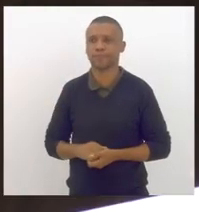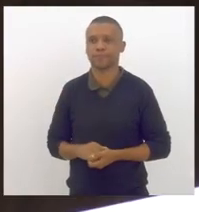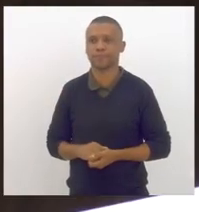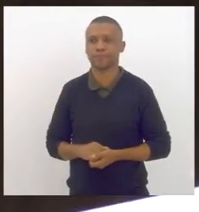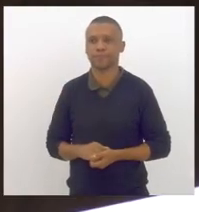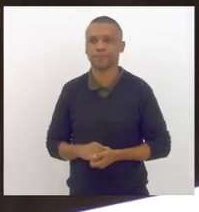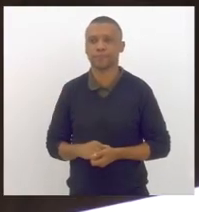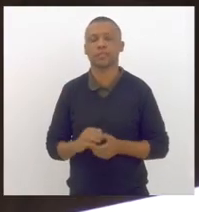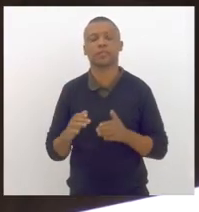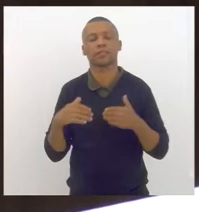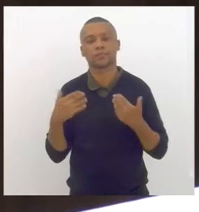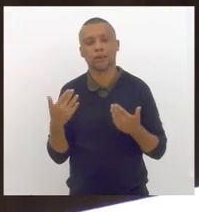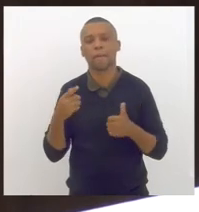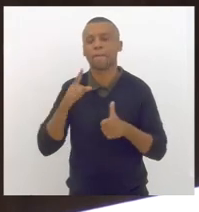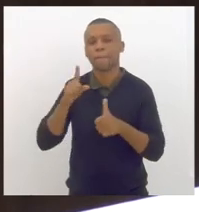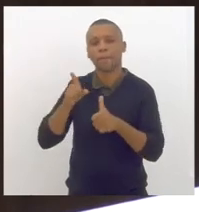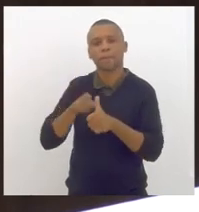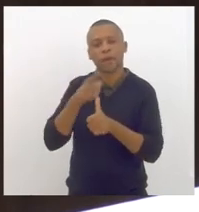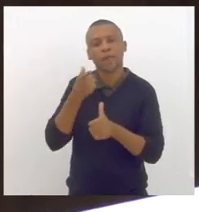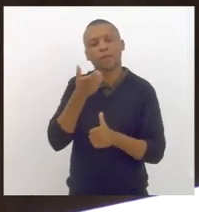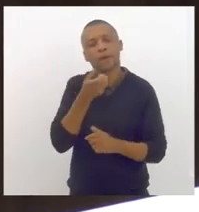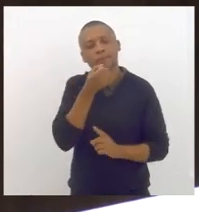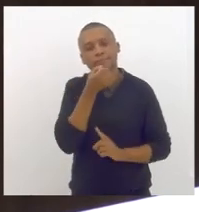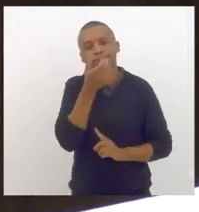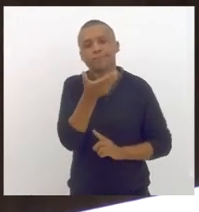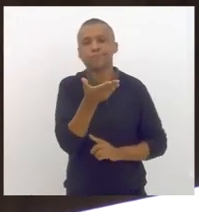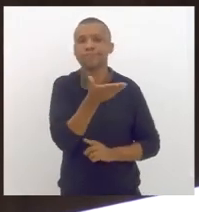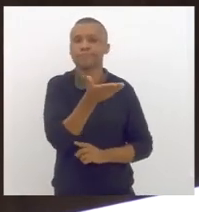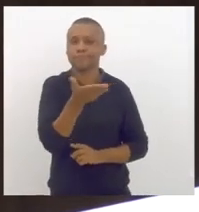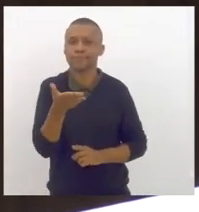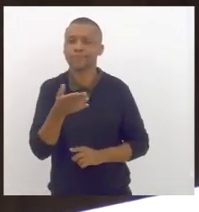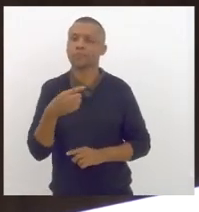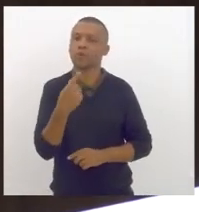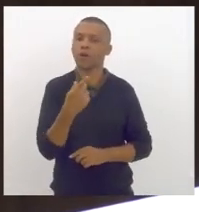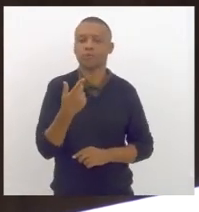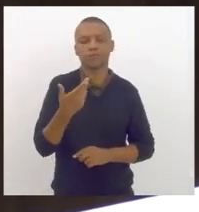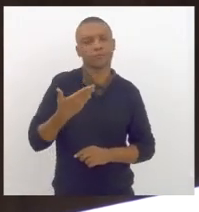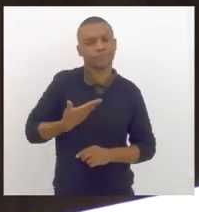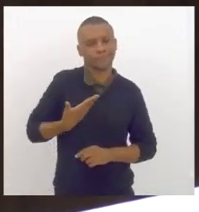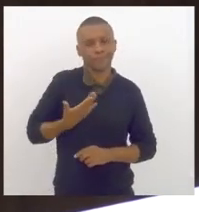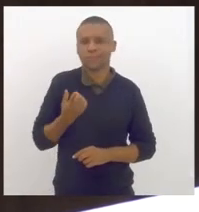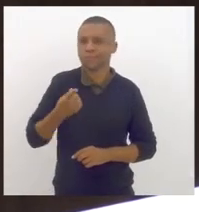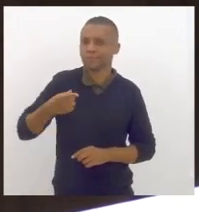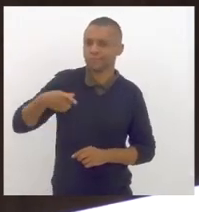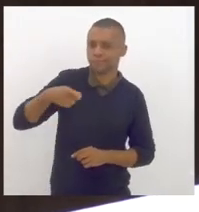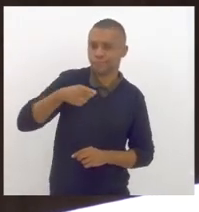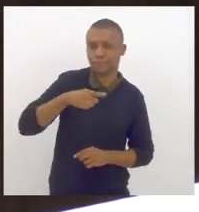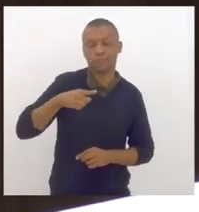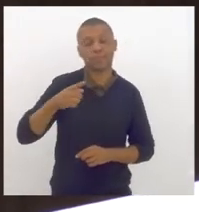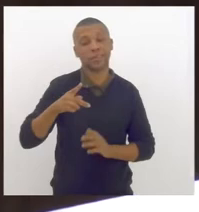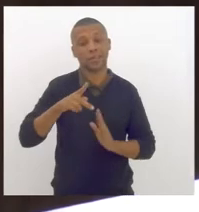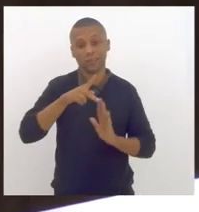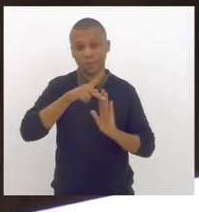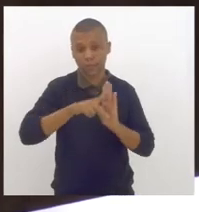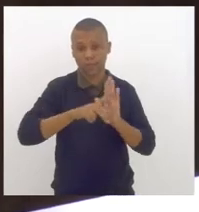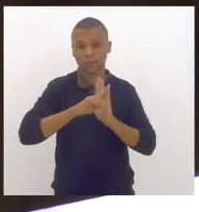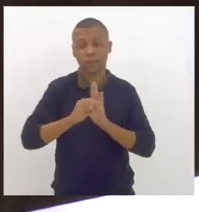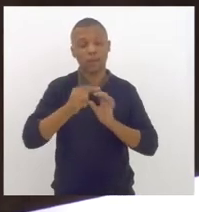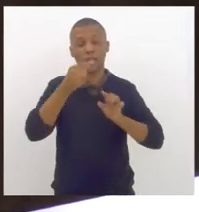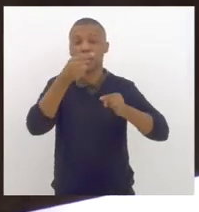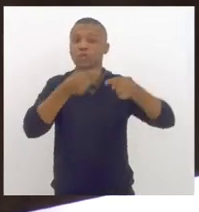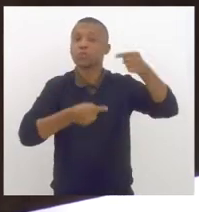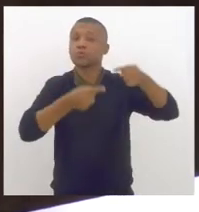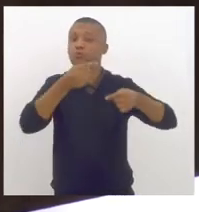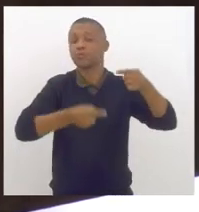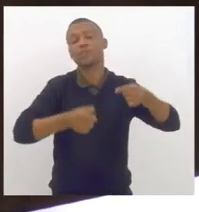primeiro dizer para Vossa Excelência, para os nossos pares, que apesar dessa matéria já ter sido discutida por